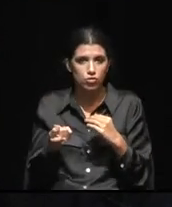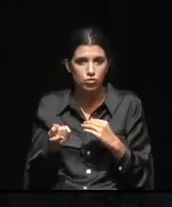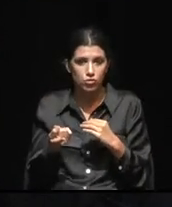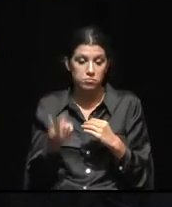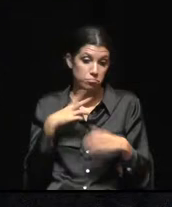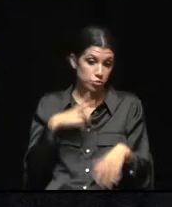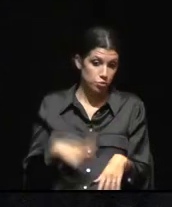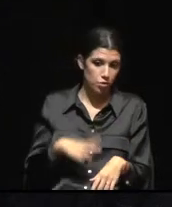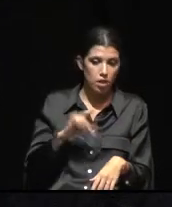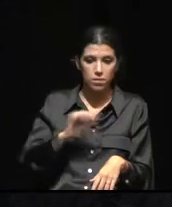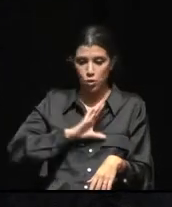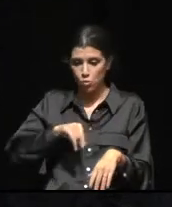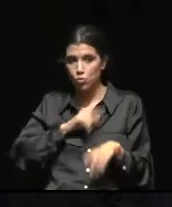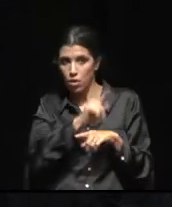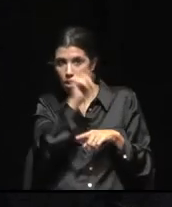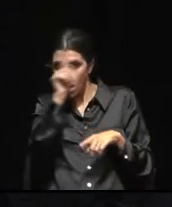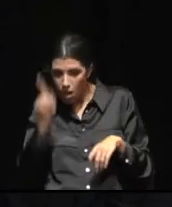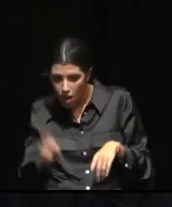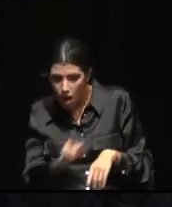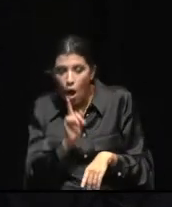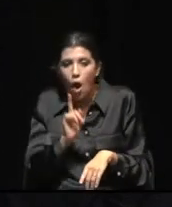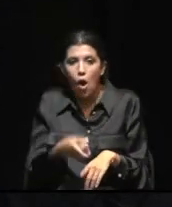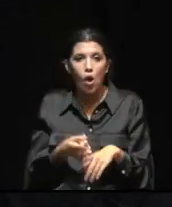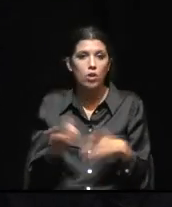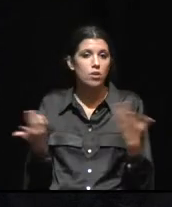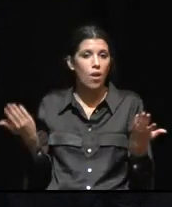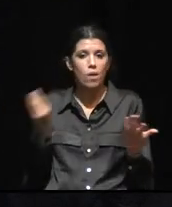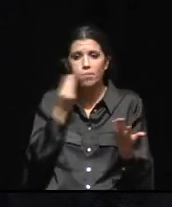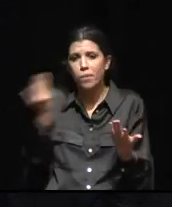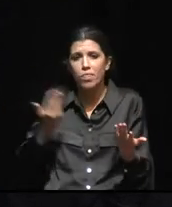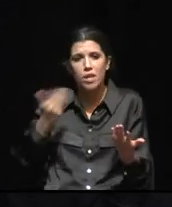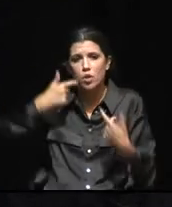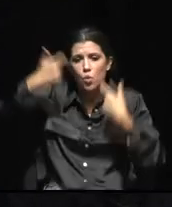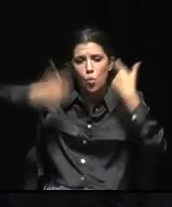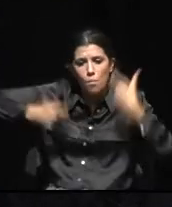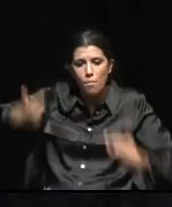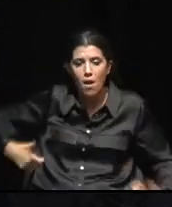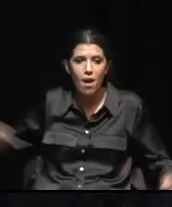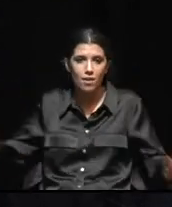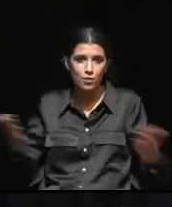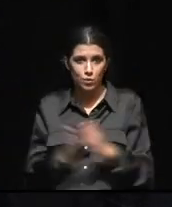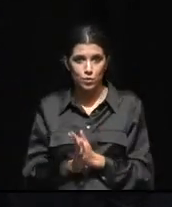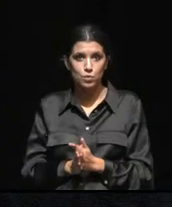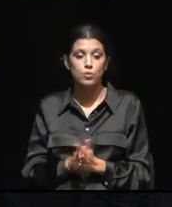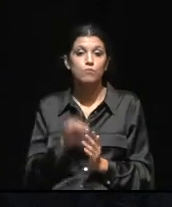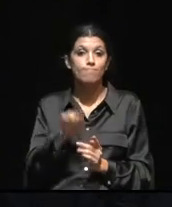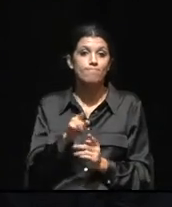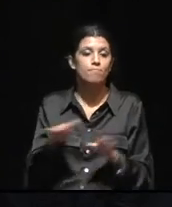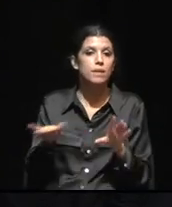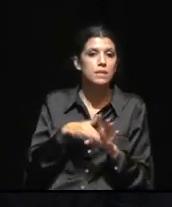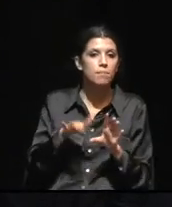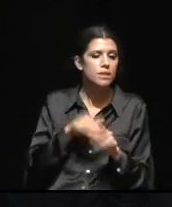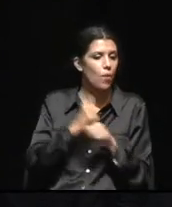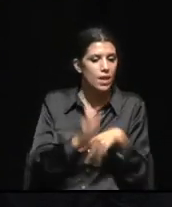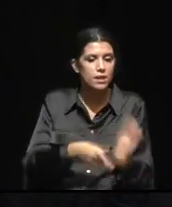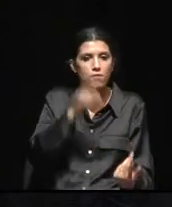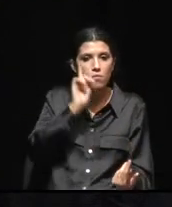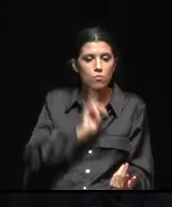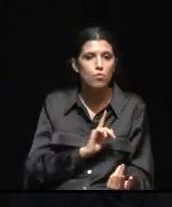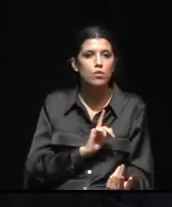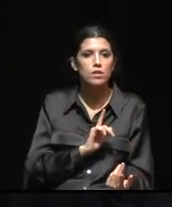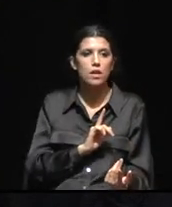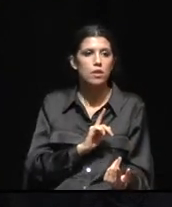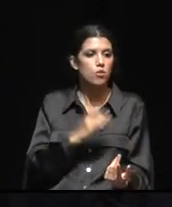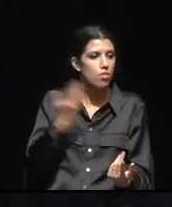só em Portugal como em todo o mundo como uma questão de direitos humanos por seu lado a participação ativa das mulheres